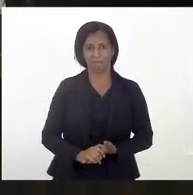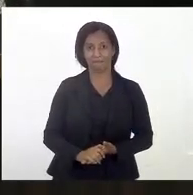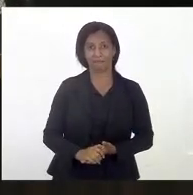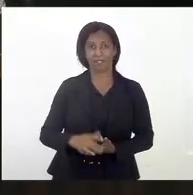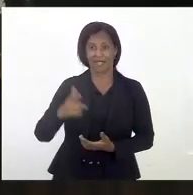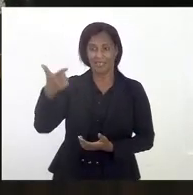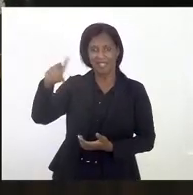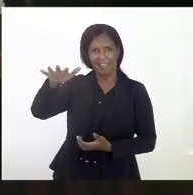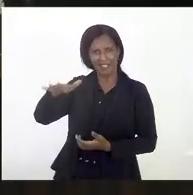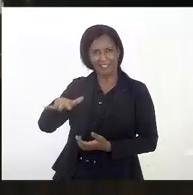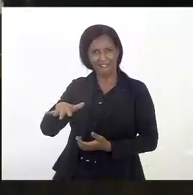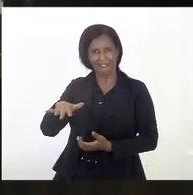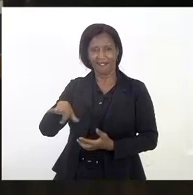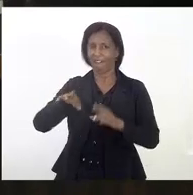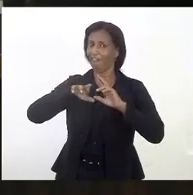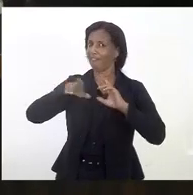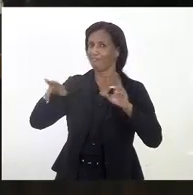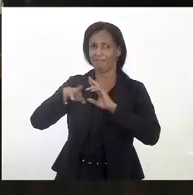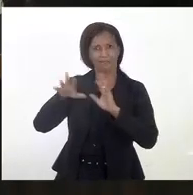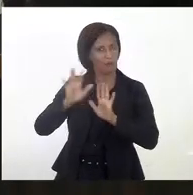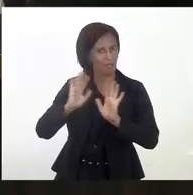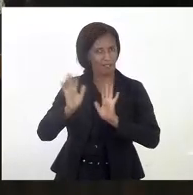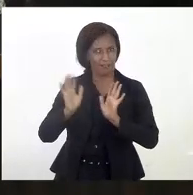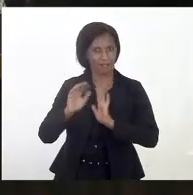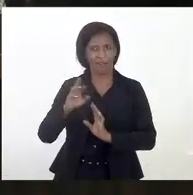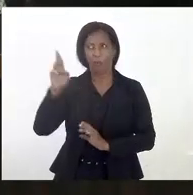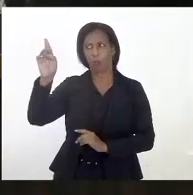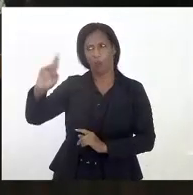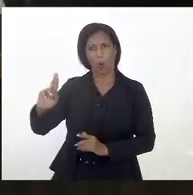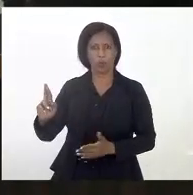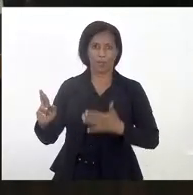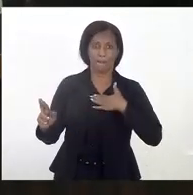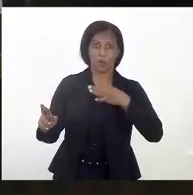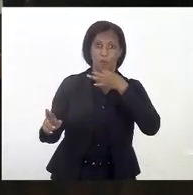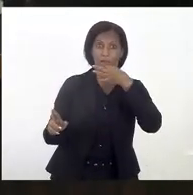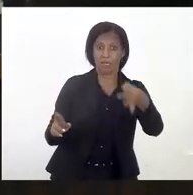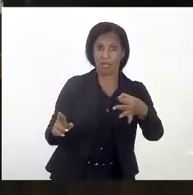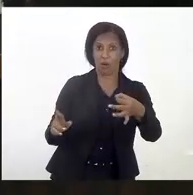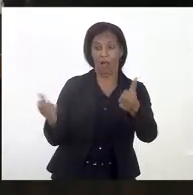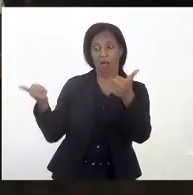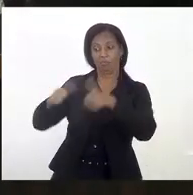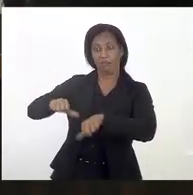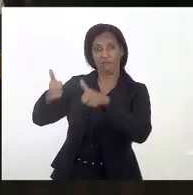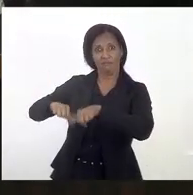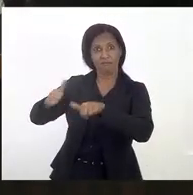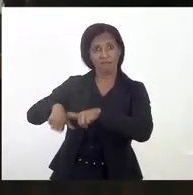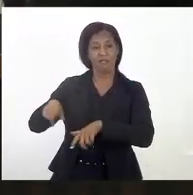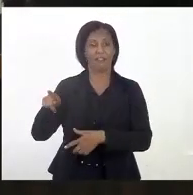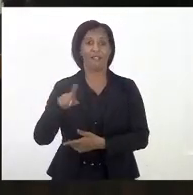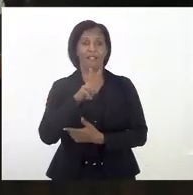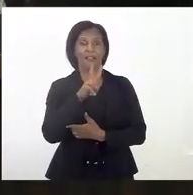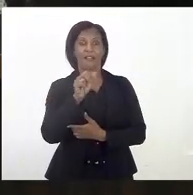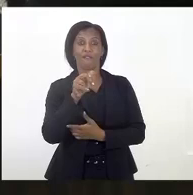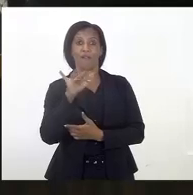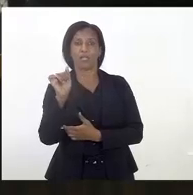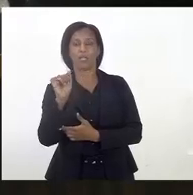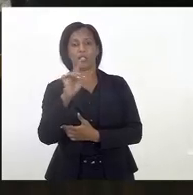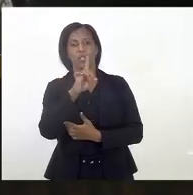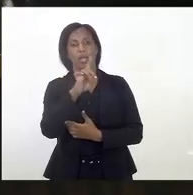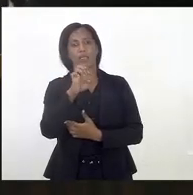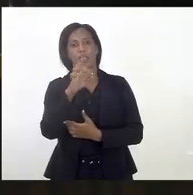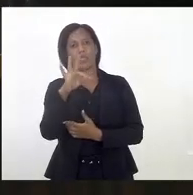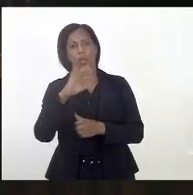queda Justamente não por conta da questão da Rússia na minha opinião segundo os analistas da variante Delta